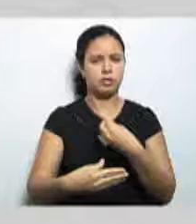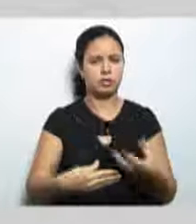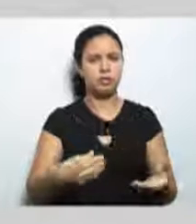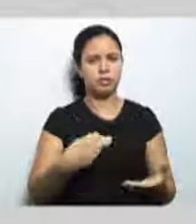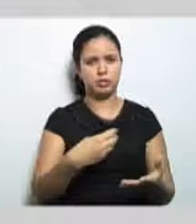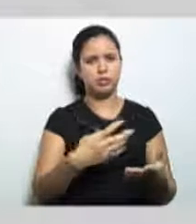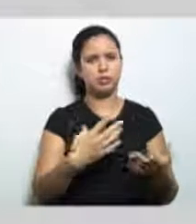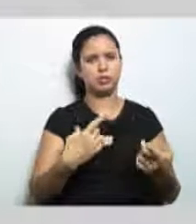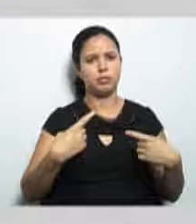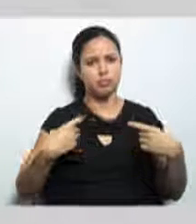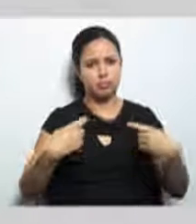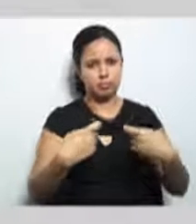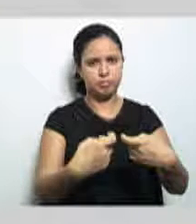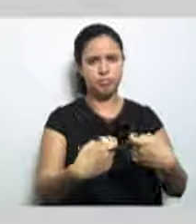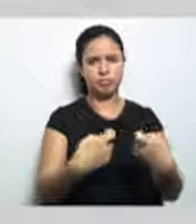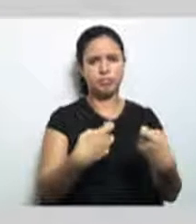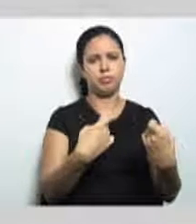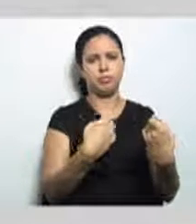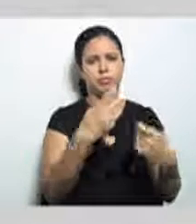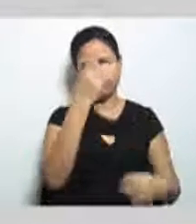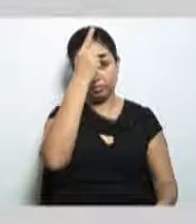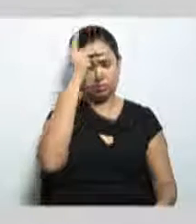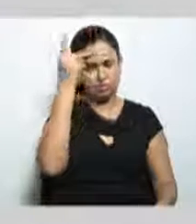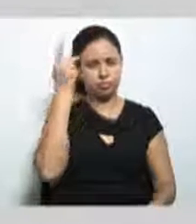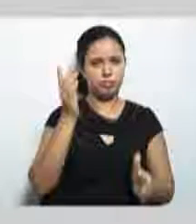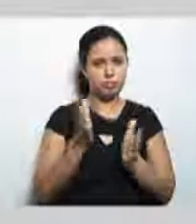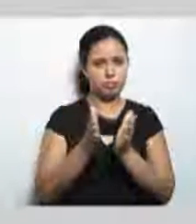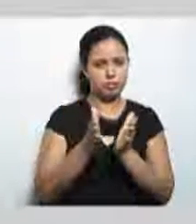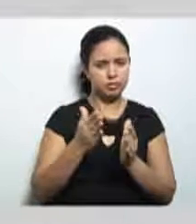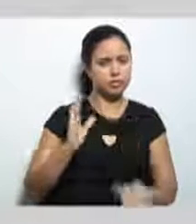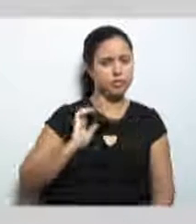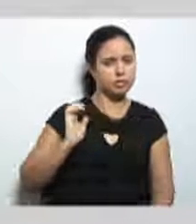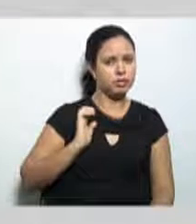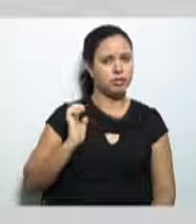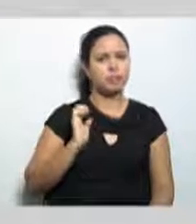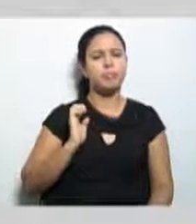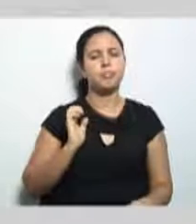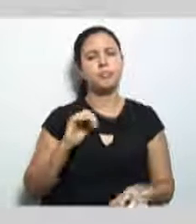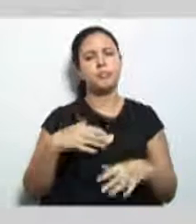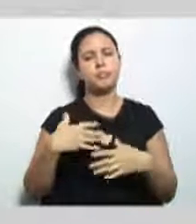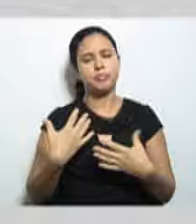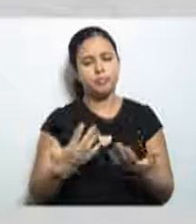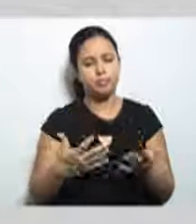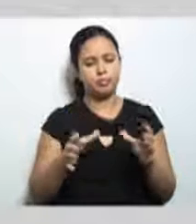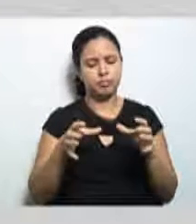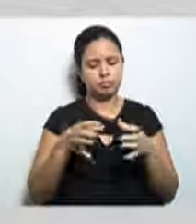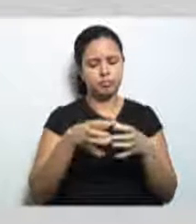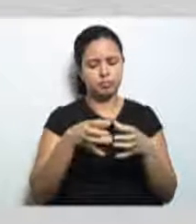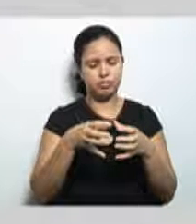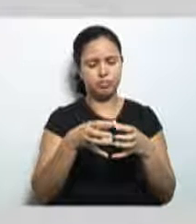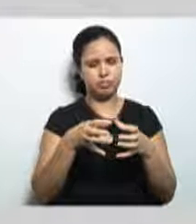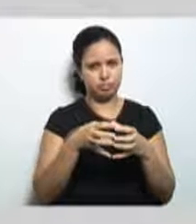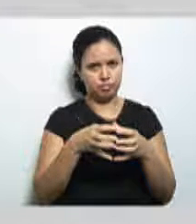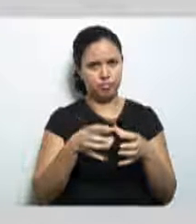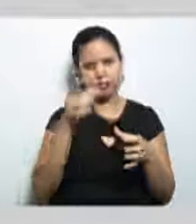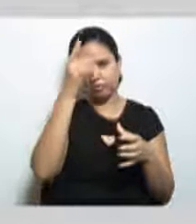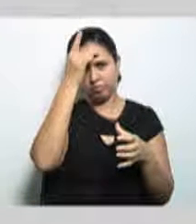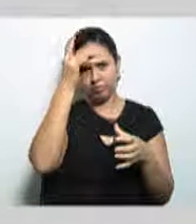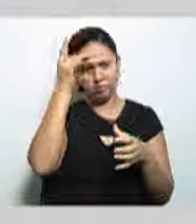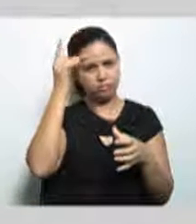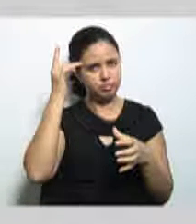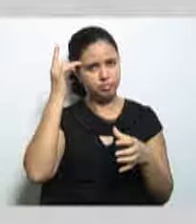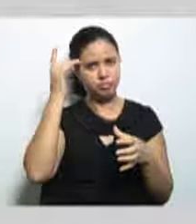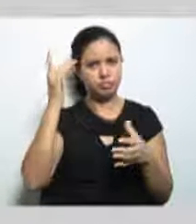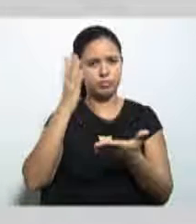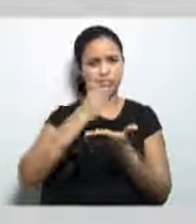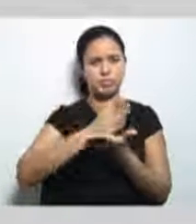Ou seja, as classes eram separadas, né? Nesse modo de produção, quando a gente fala